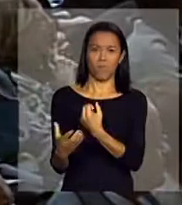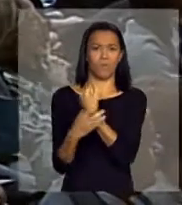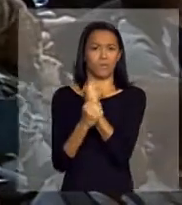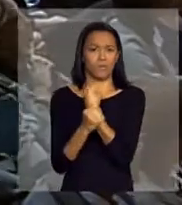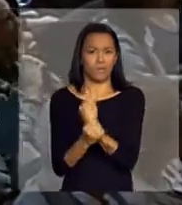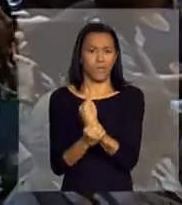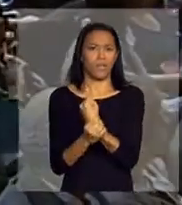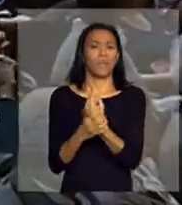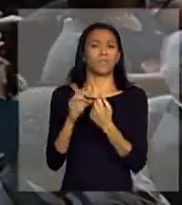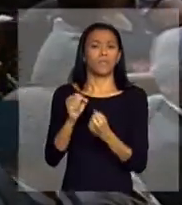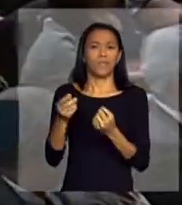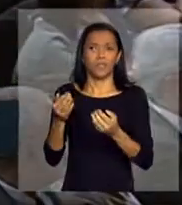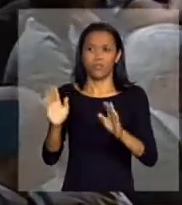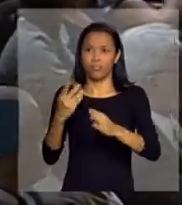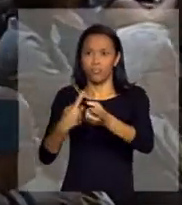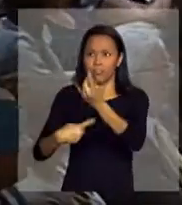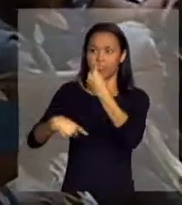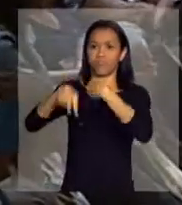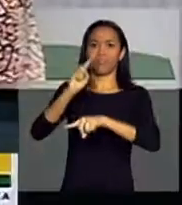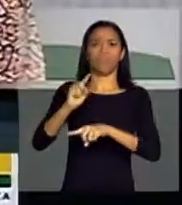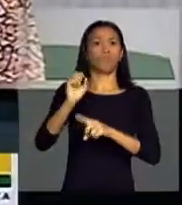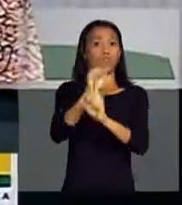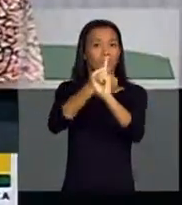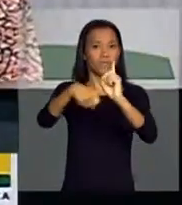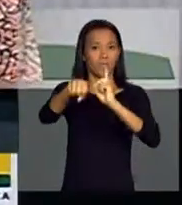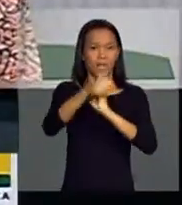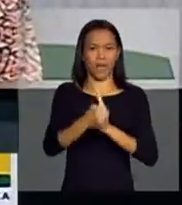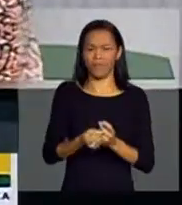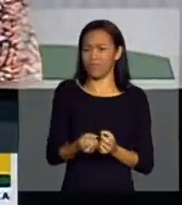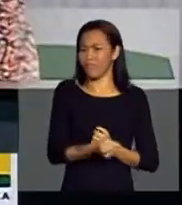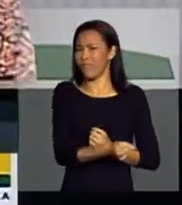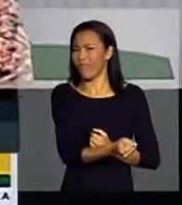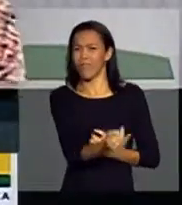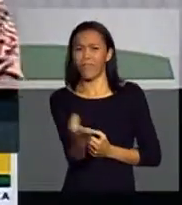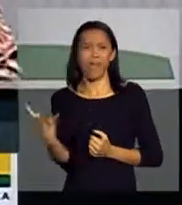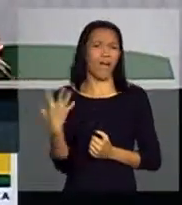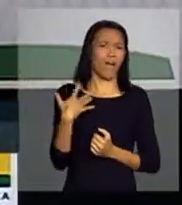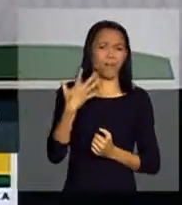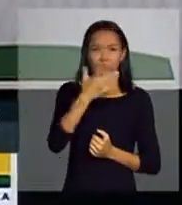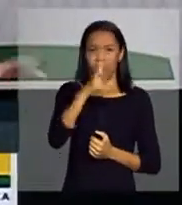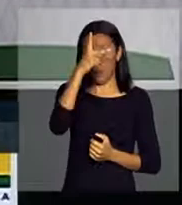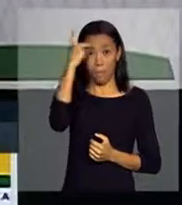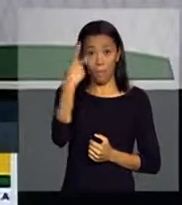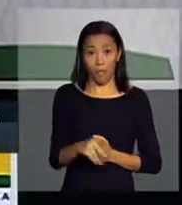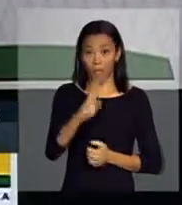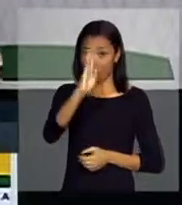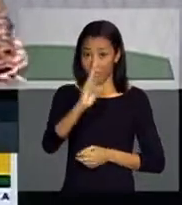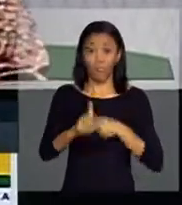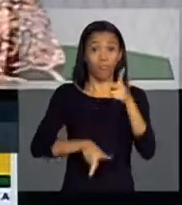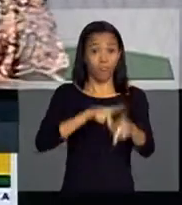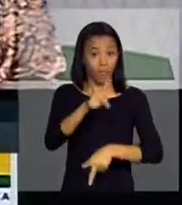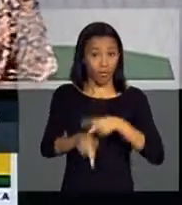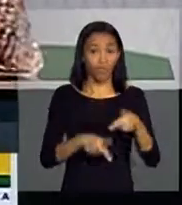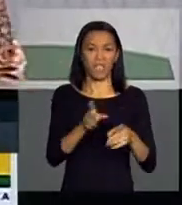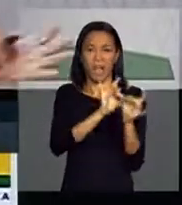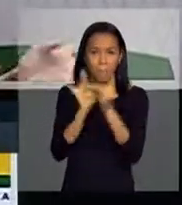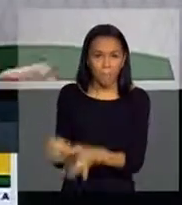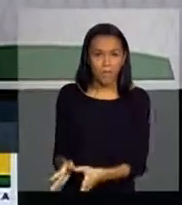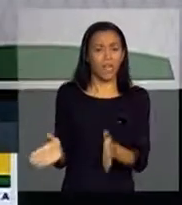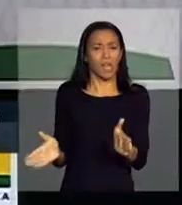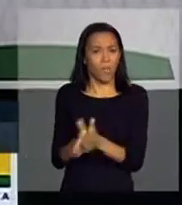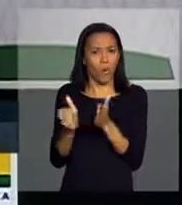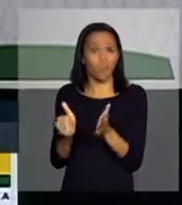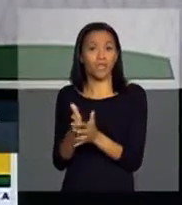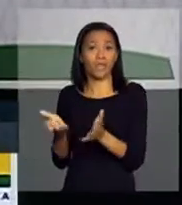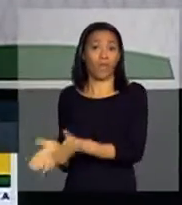da Ascensão social desses milhões de Brasileiros que saíram da miséria da pobreza e entram